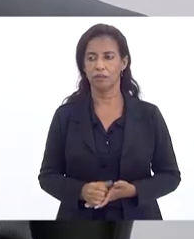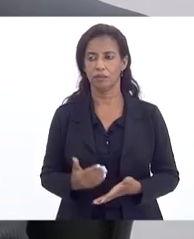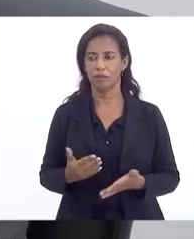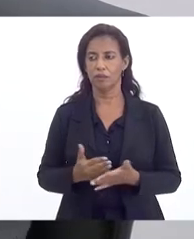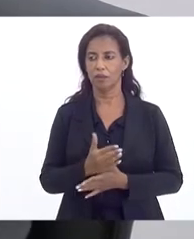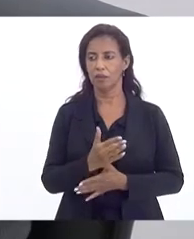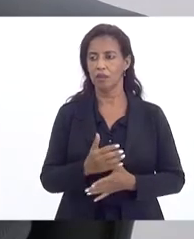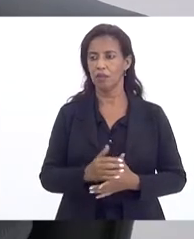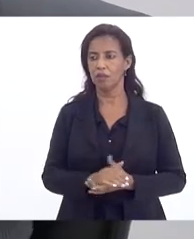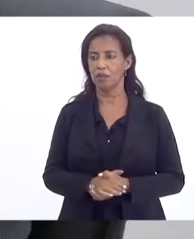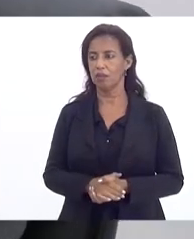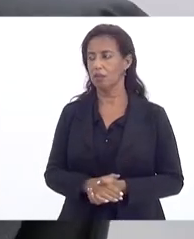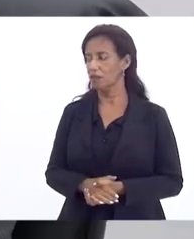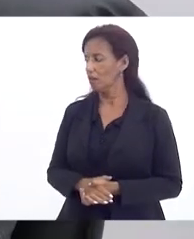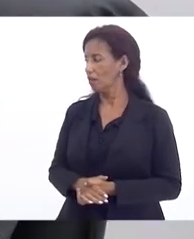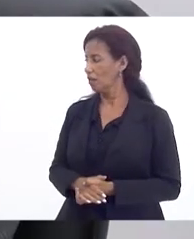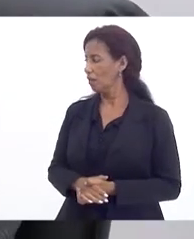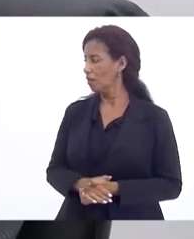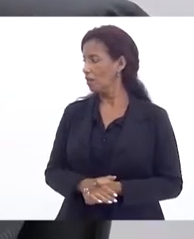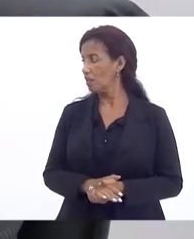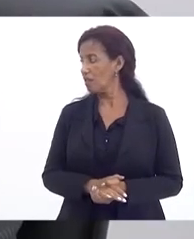Aprovado. E por último,